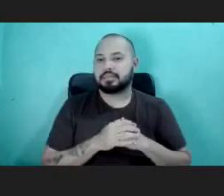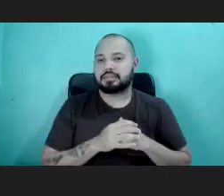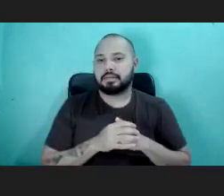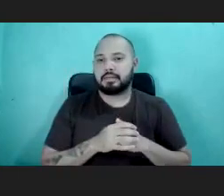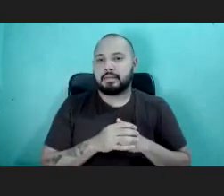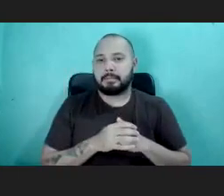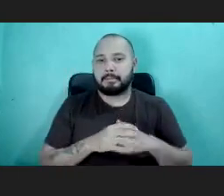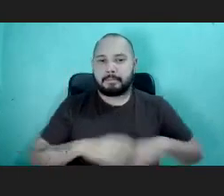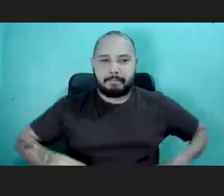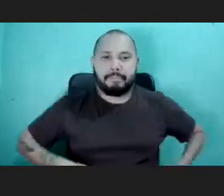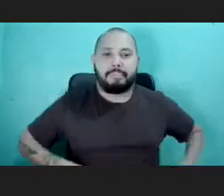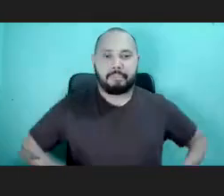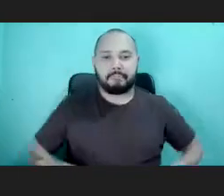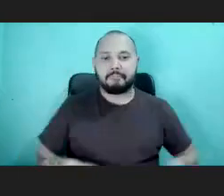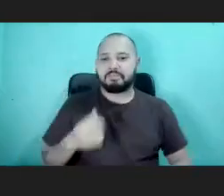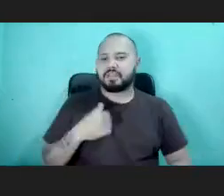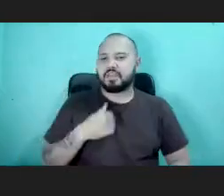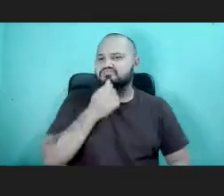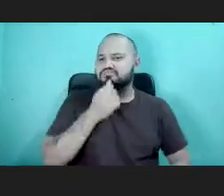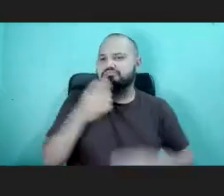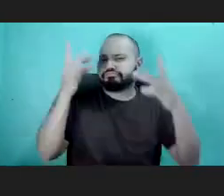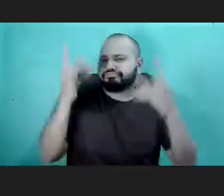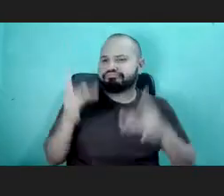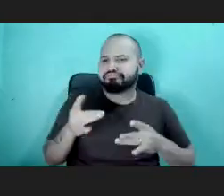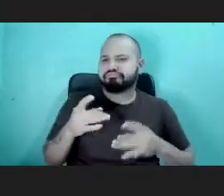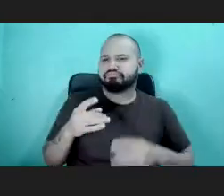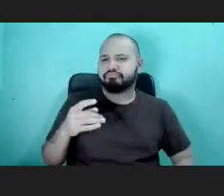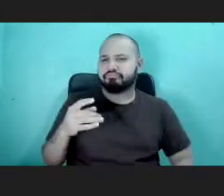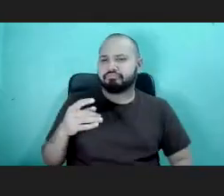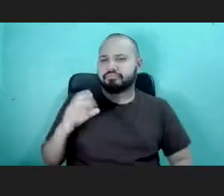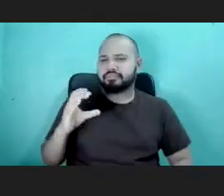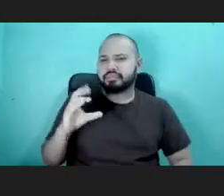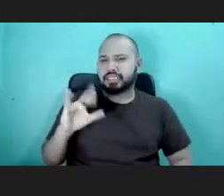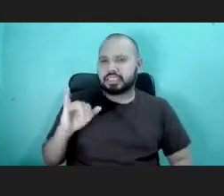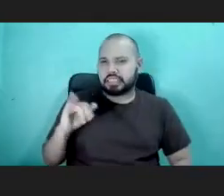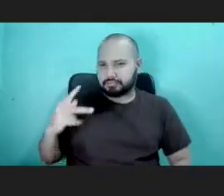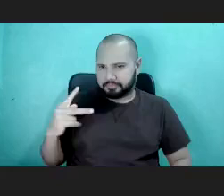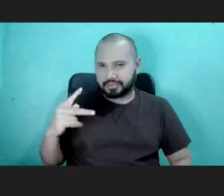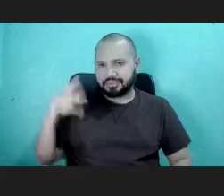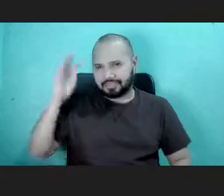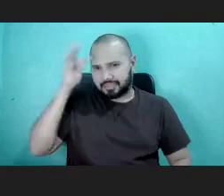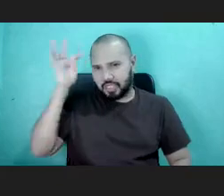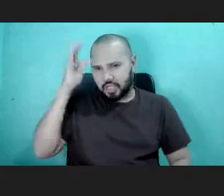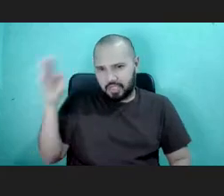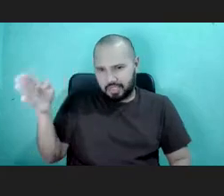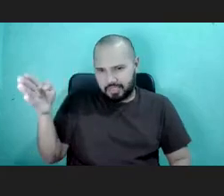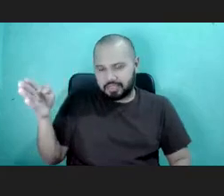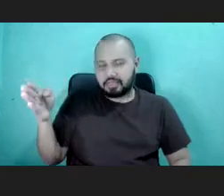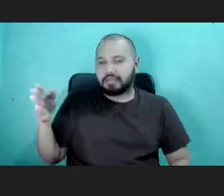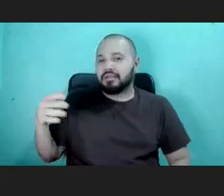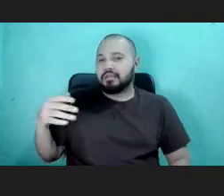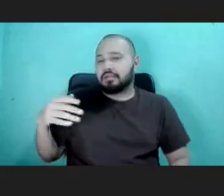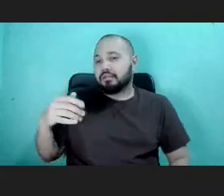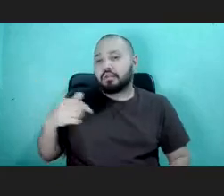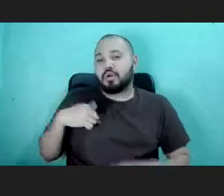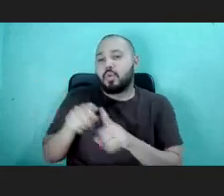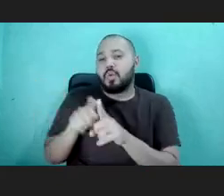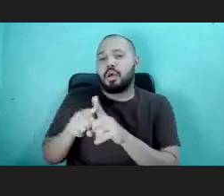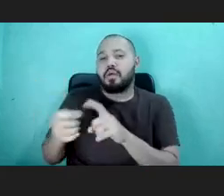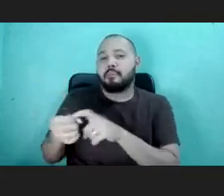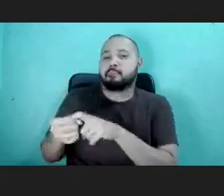Eu não entrei muito em detalhes sobre a teoria creep, mas a teoria creep para mim foi algo que me fez desvincular um pouco